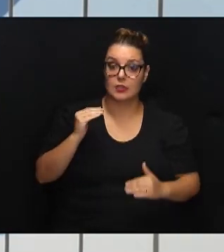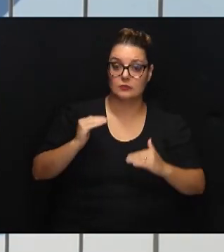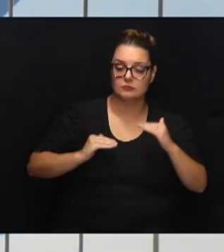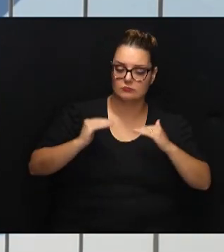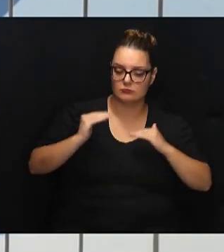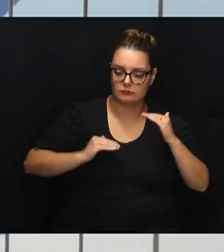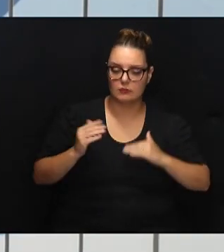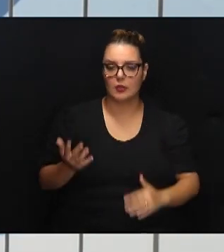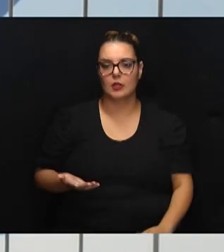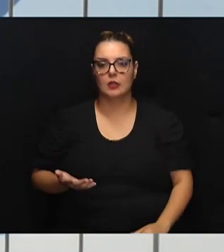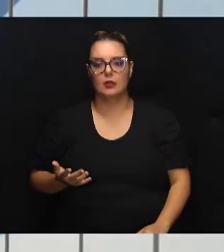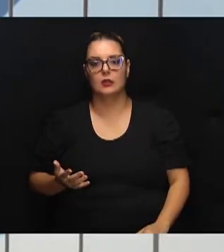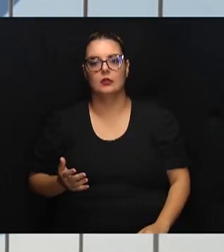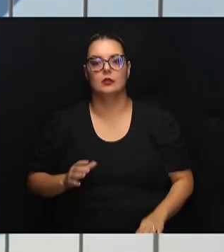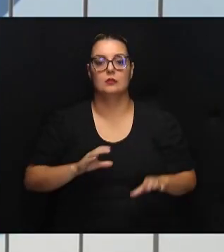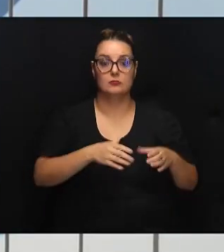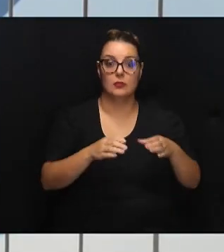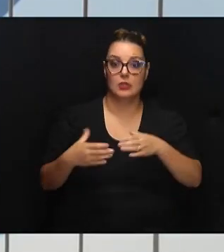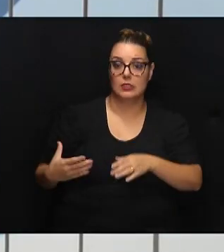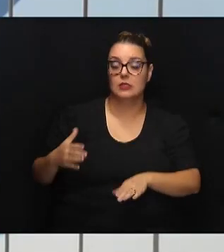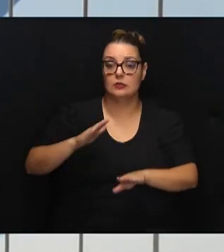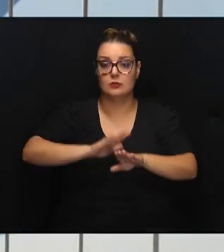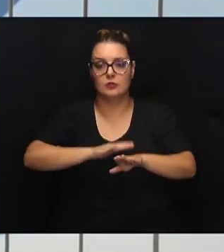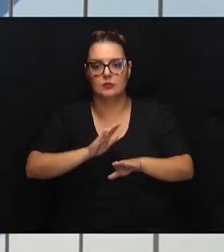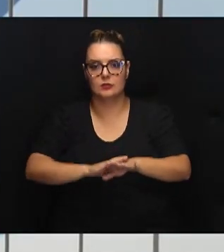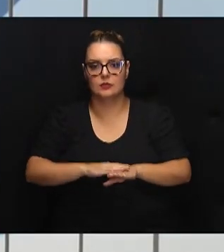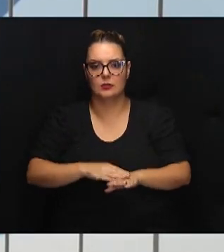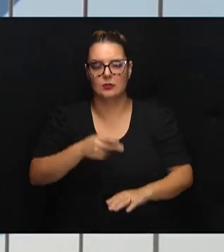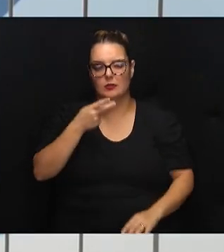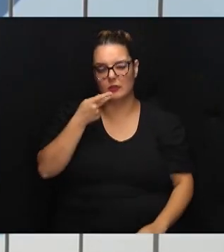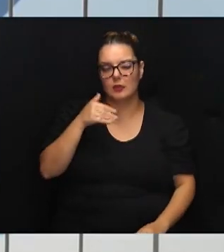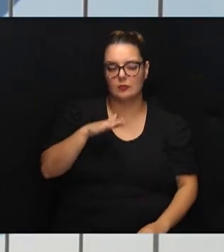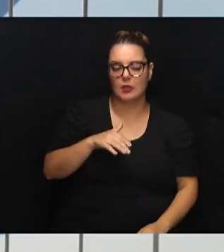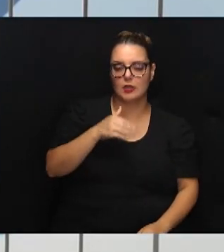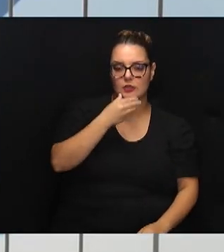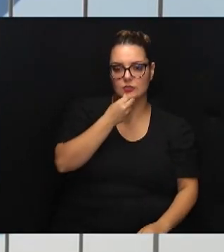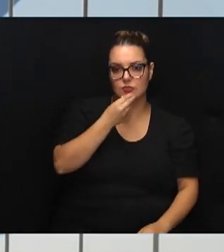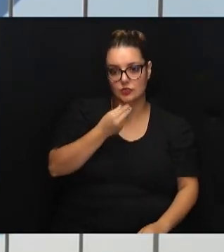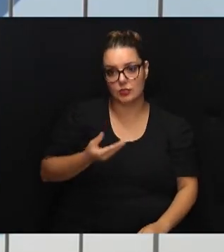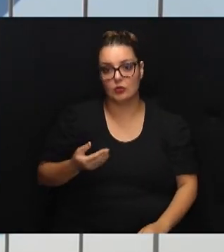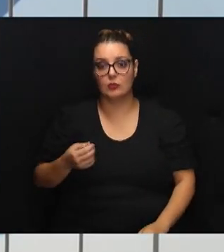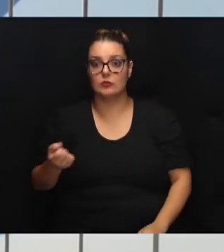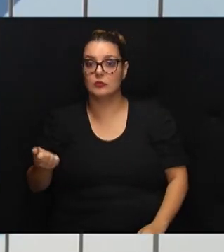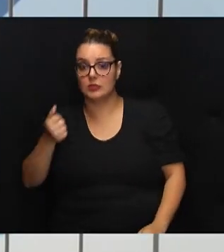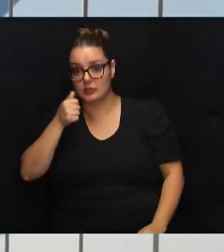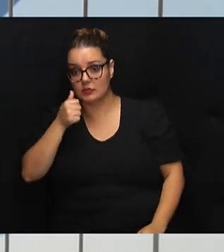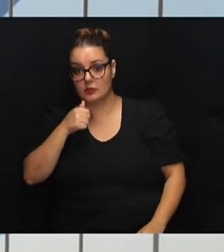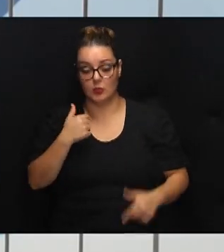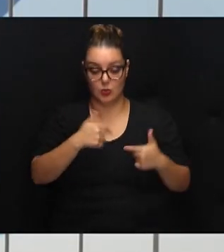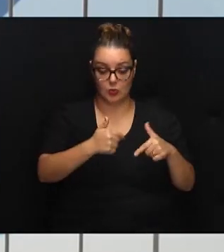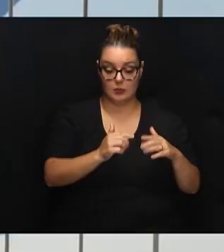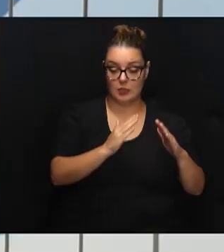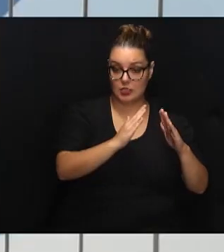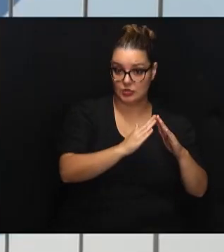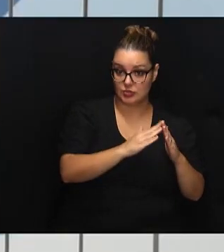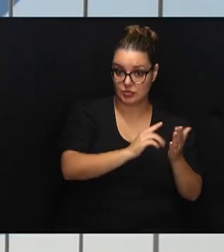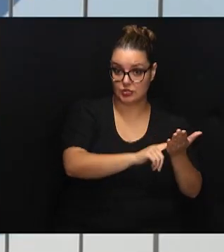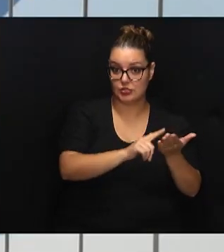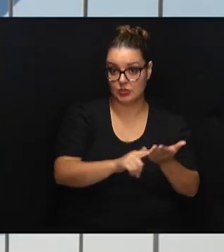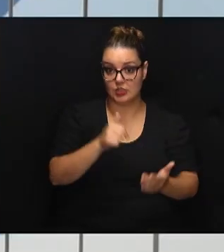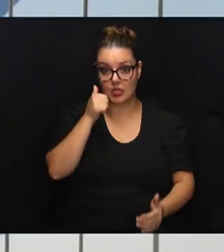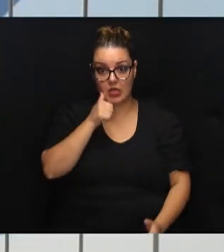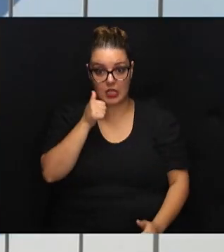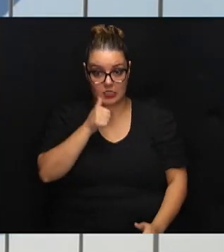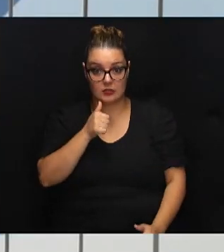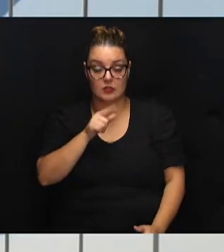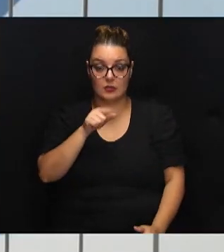da categoria e da função. Eu falo mais de mulheres, mais de homens. Por exemplo, o trabalho doméstico, as empregadas domésticas